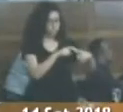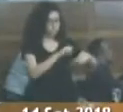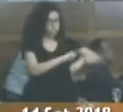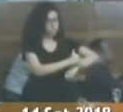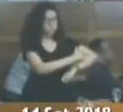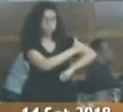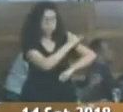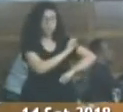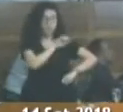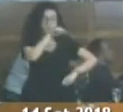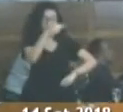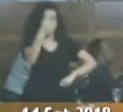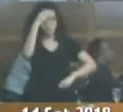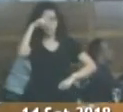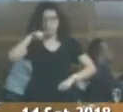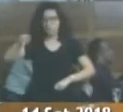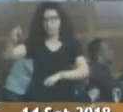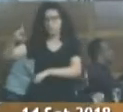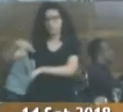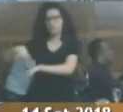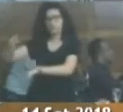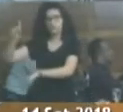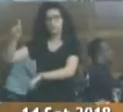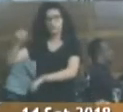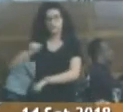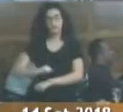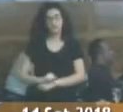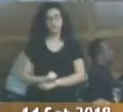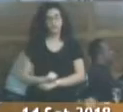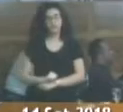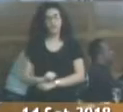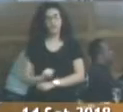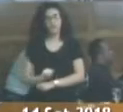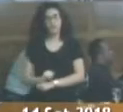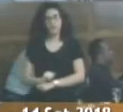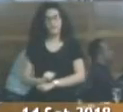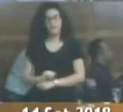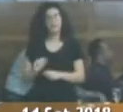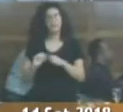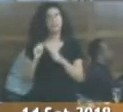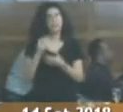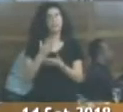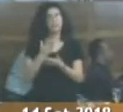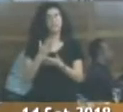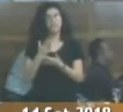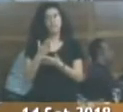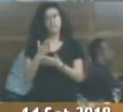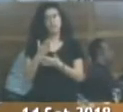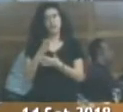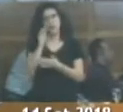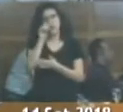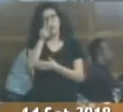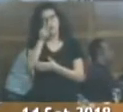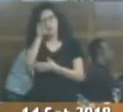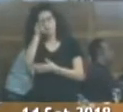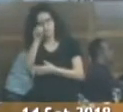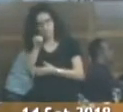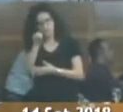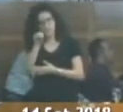nosso laboratório lá na Vila da Petrobras, e aí a gente segue algumas etapas. Desova,